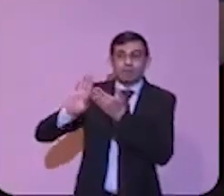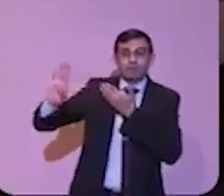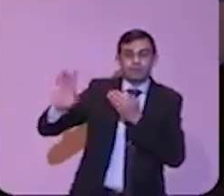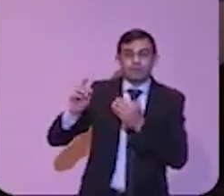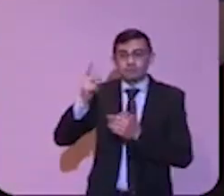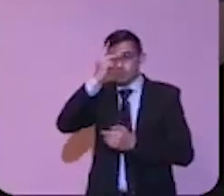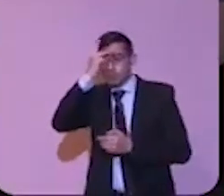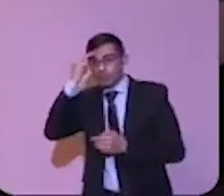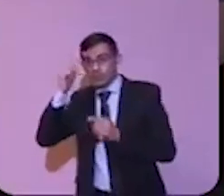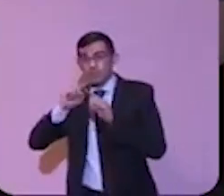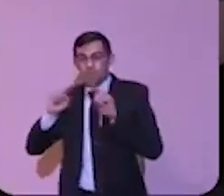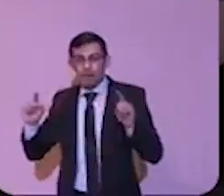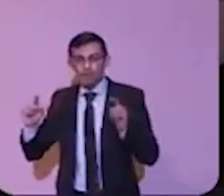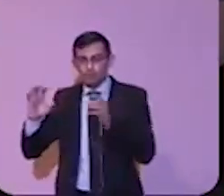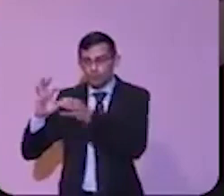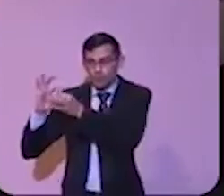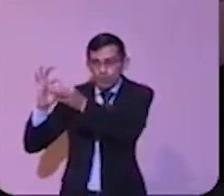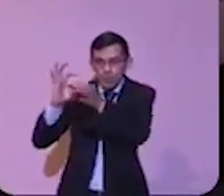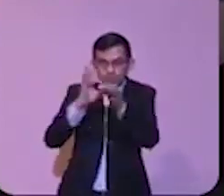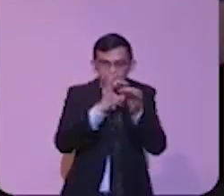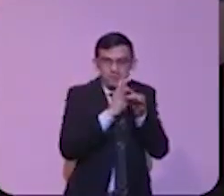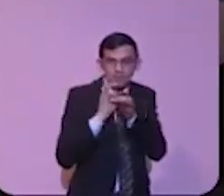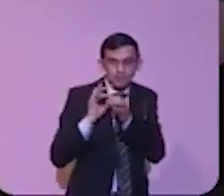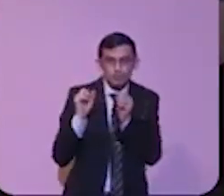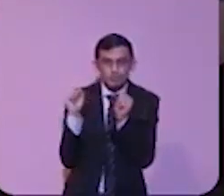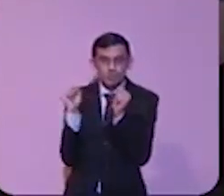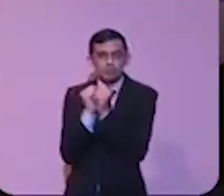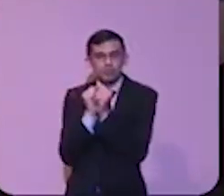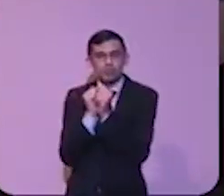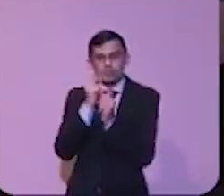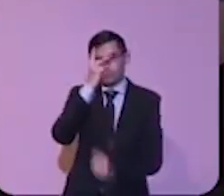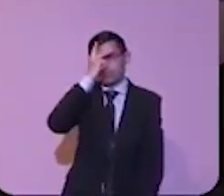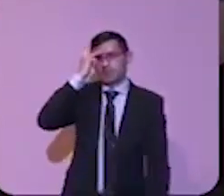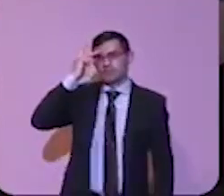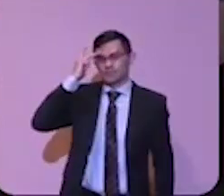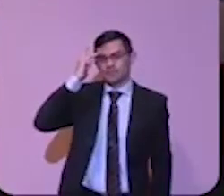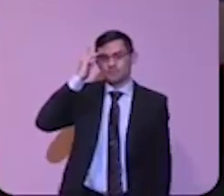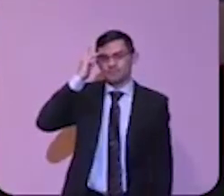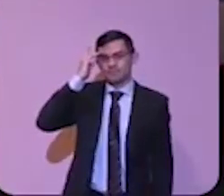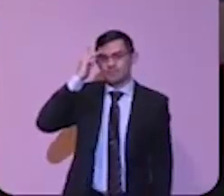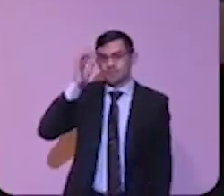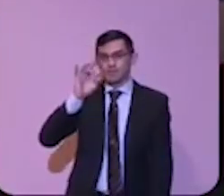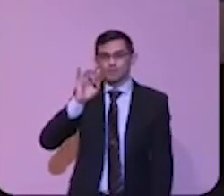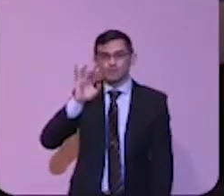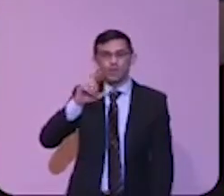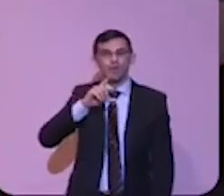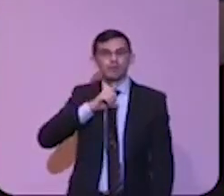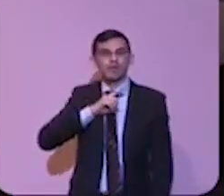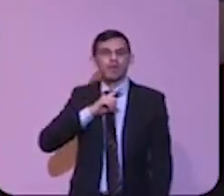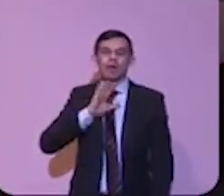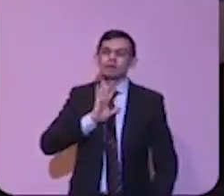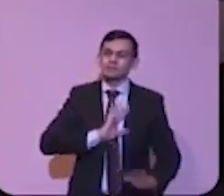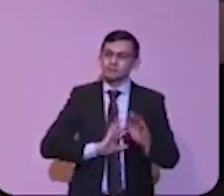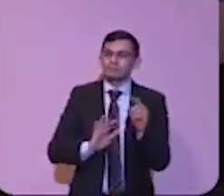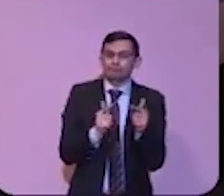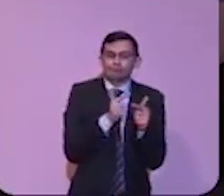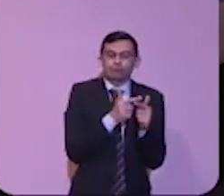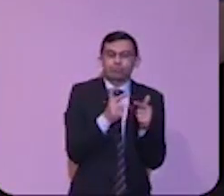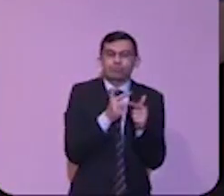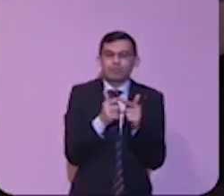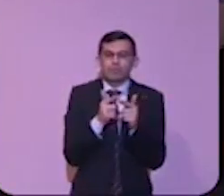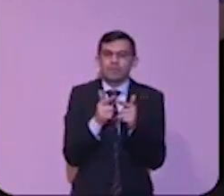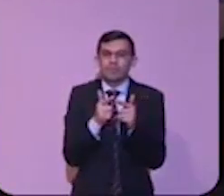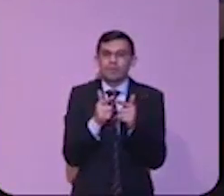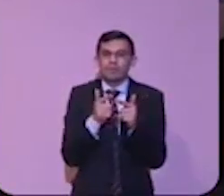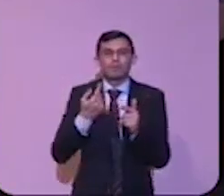pessoas, mas estamos conectados com elas. Só existe um grande problema. Nós